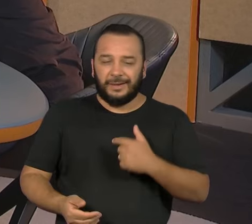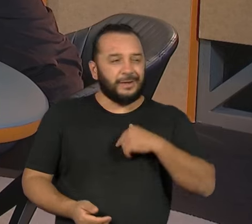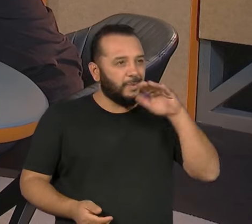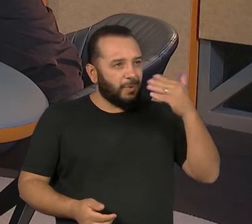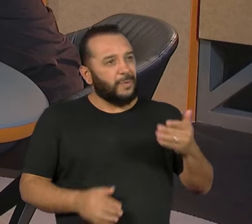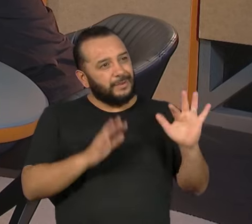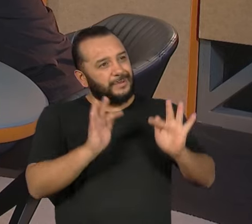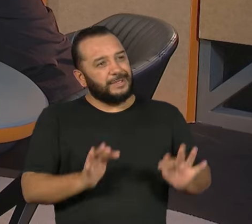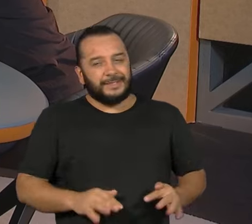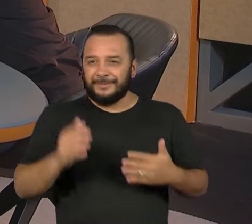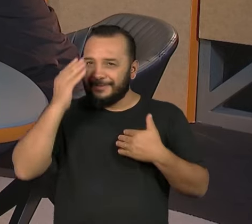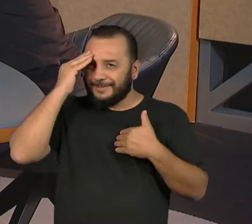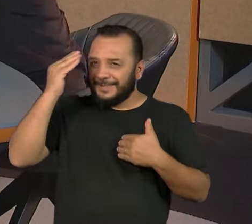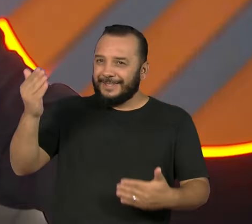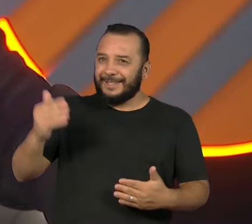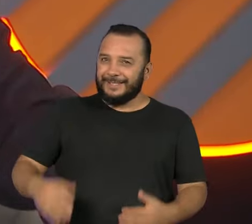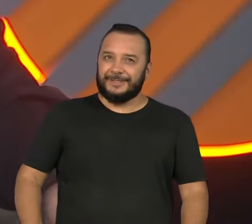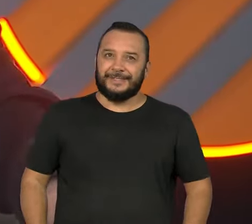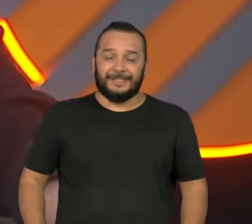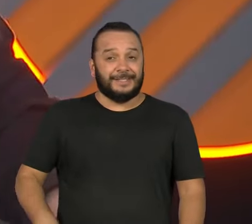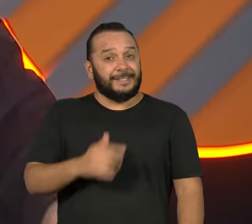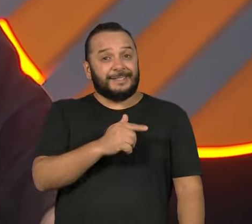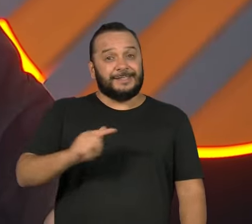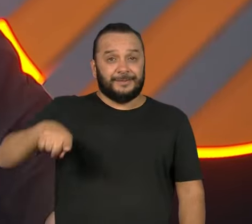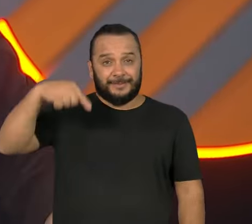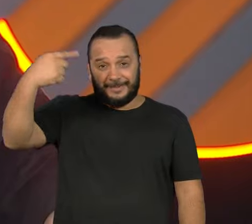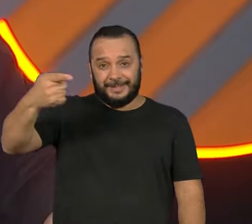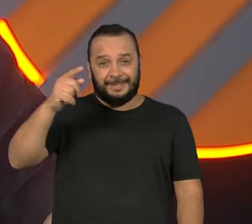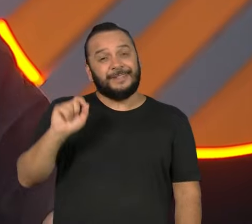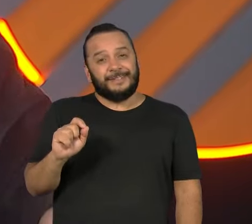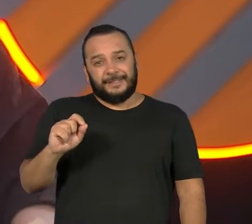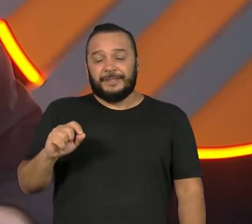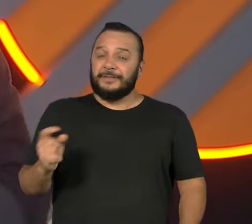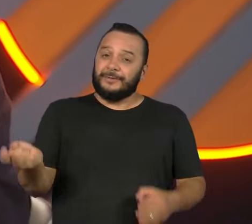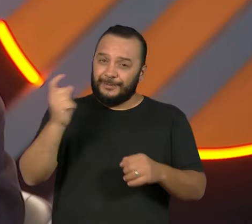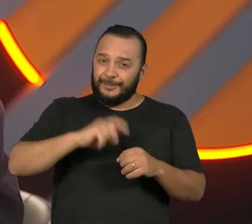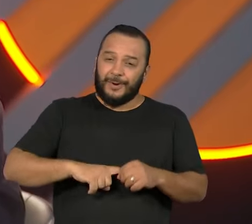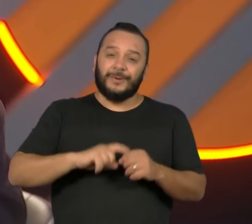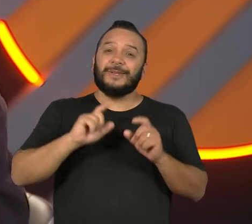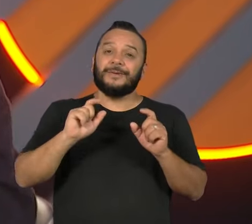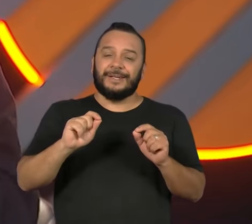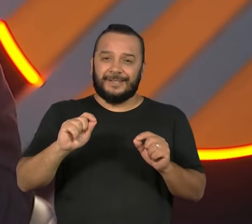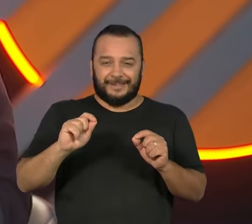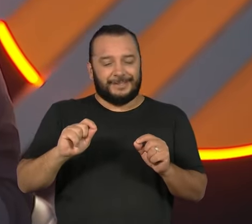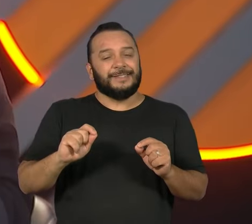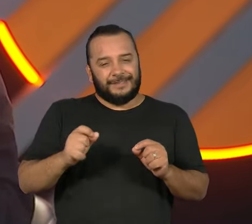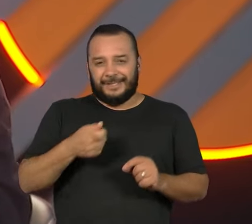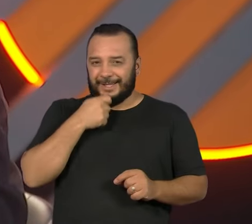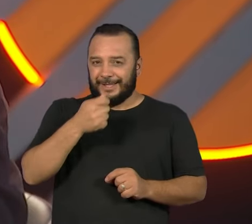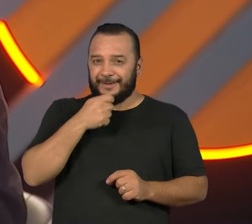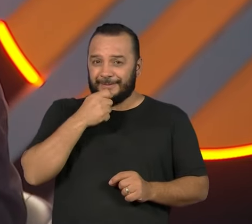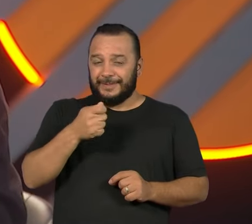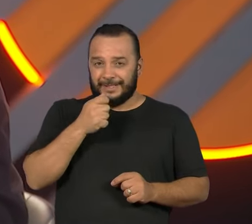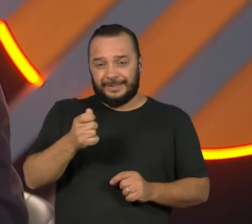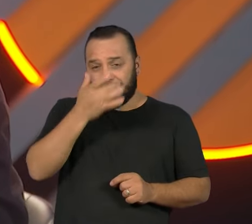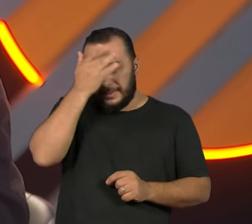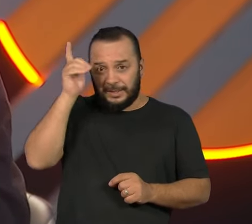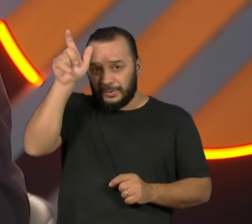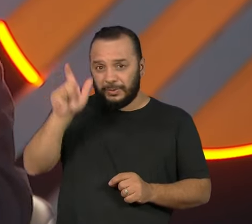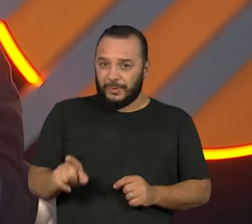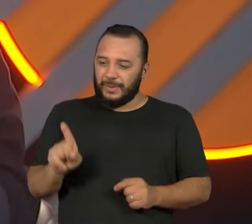muito feliz. Obrigado, querido. Muito obrigado. E na próxima semana estaremos de volta com mais um exemplo